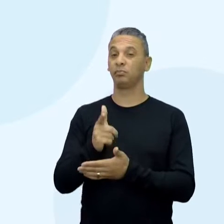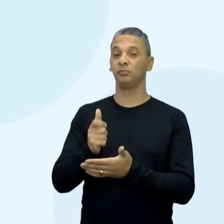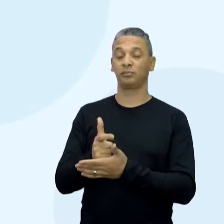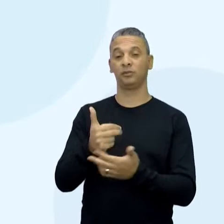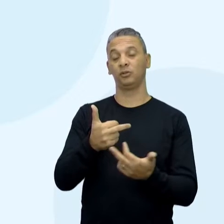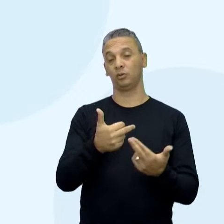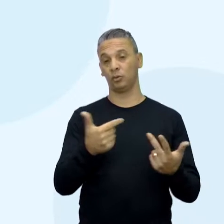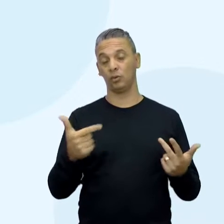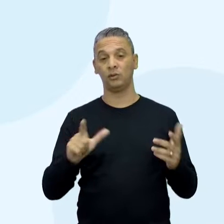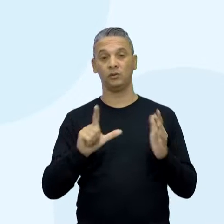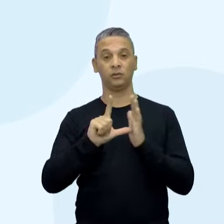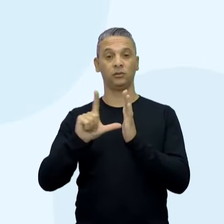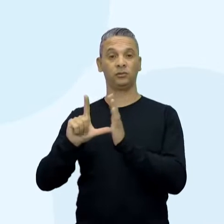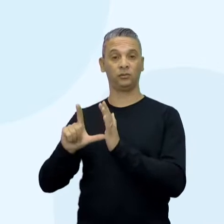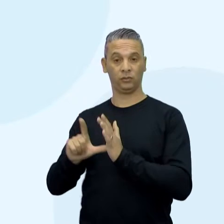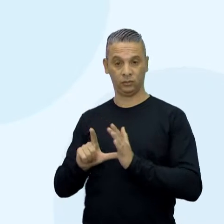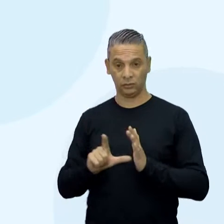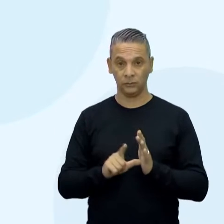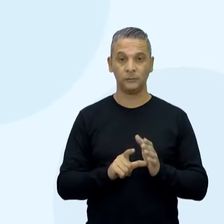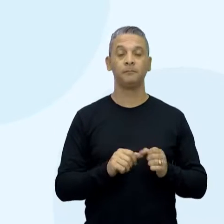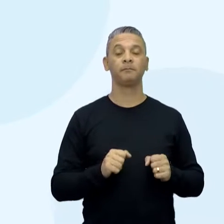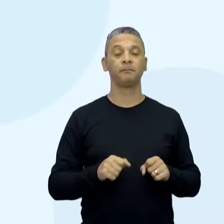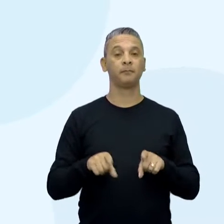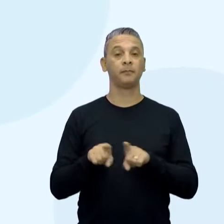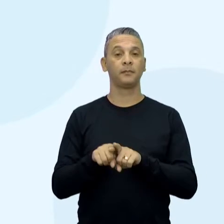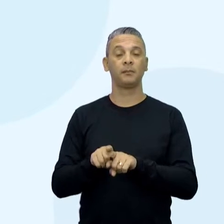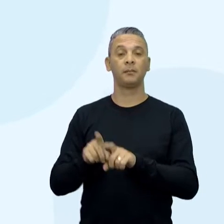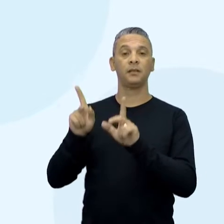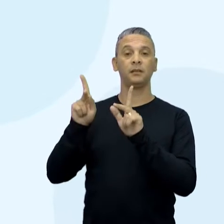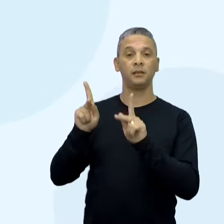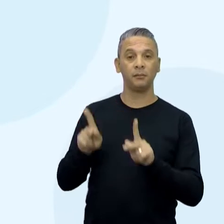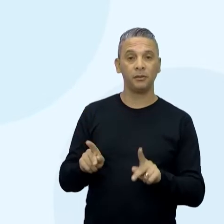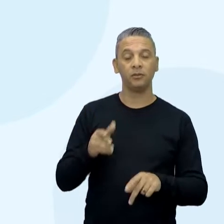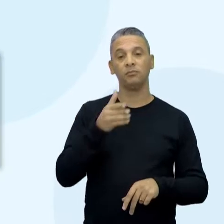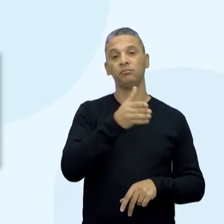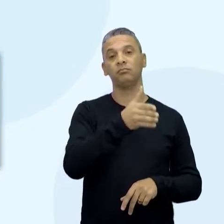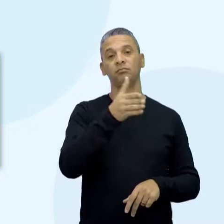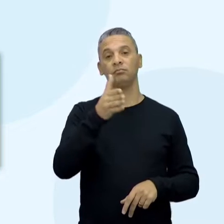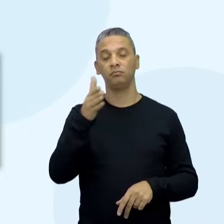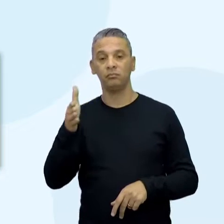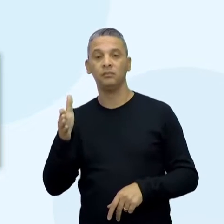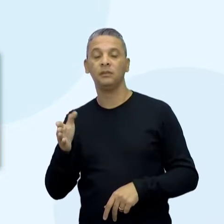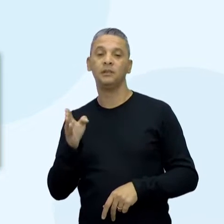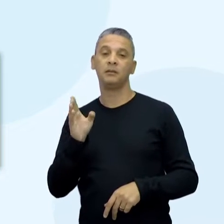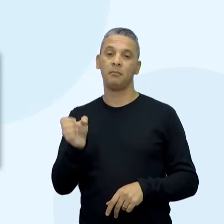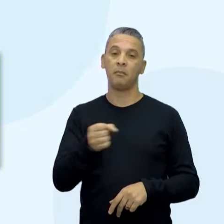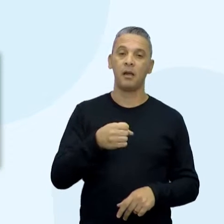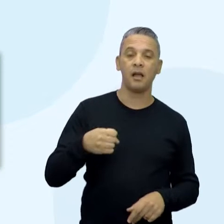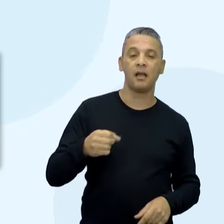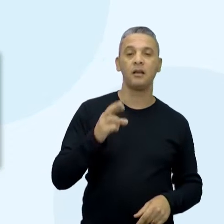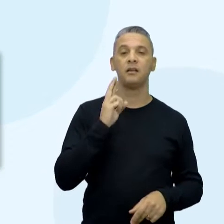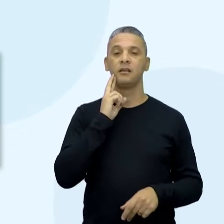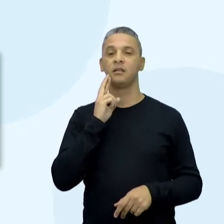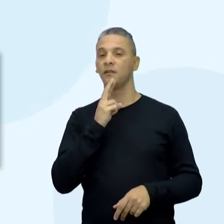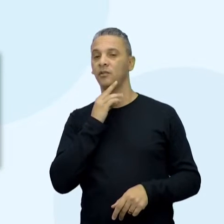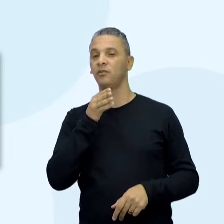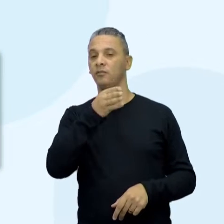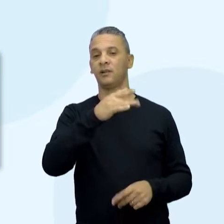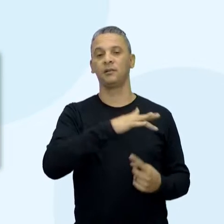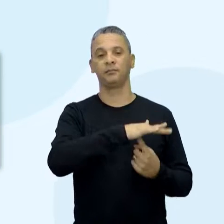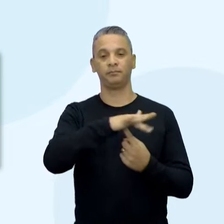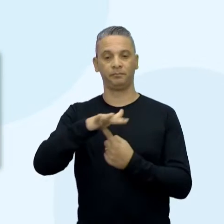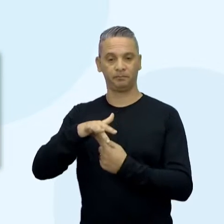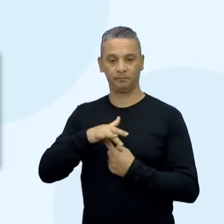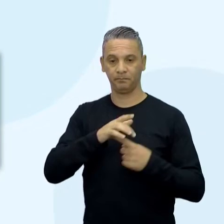nas lojas e até mesmo pessoas que frequentam bares e restaurantes, tá? Todos eles frequentam aí